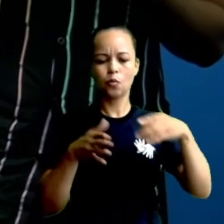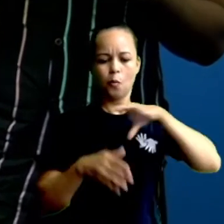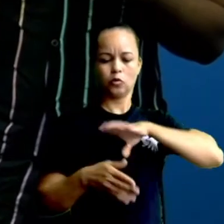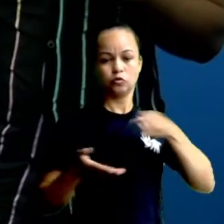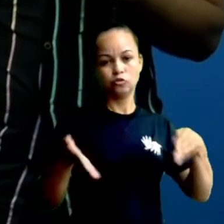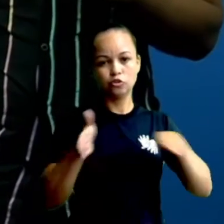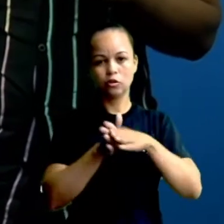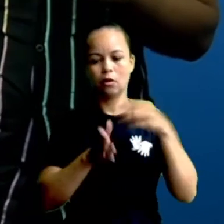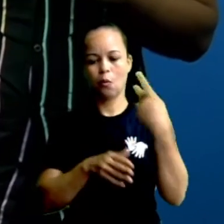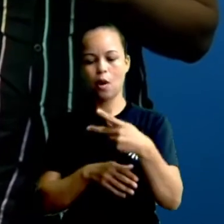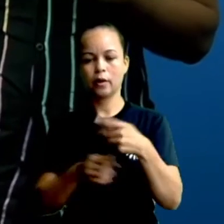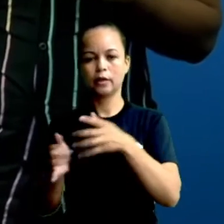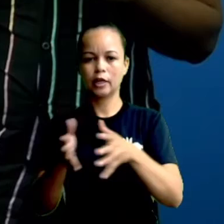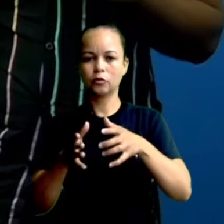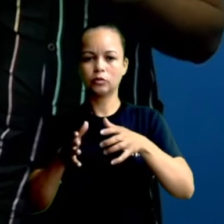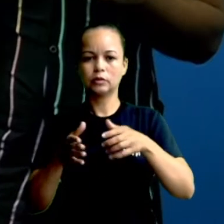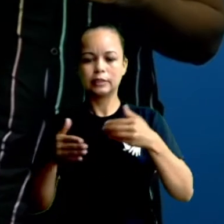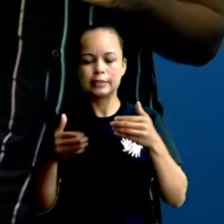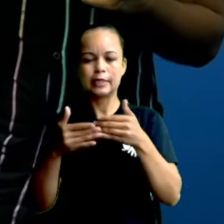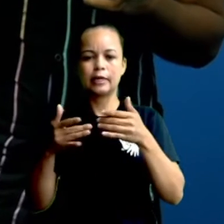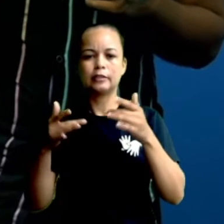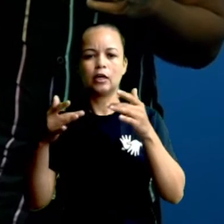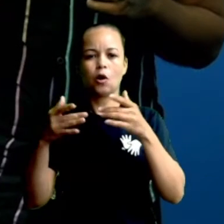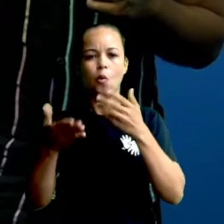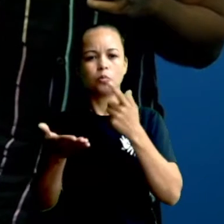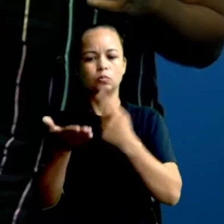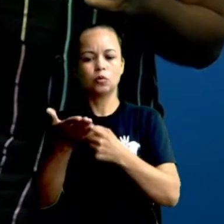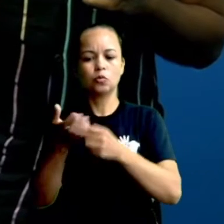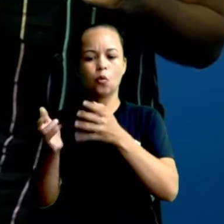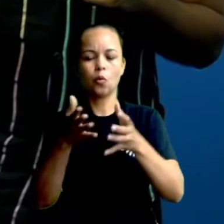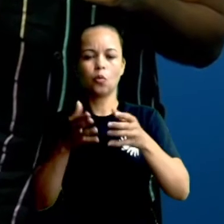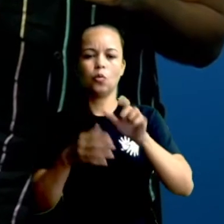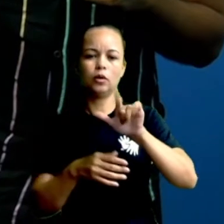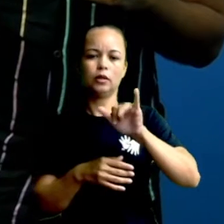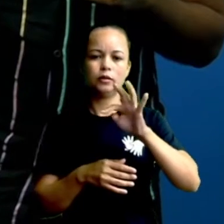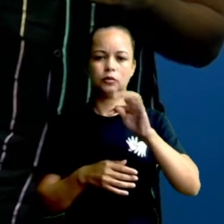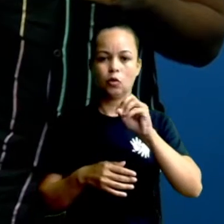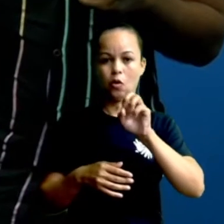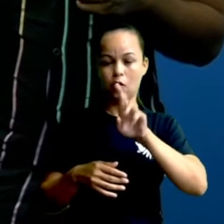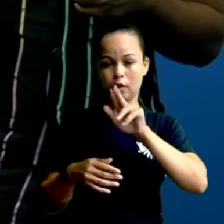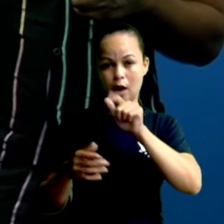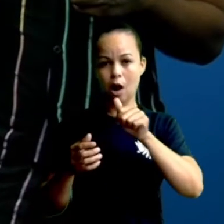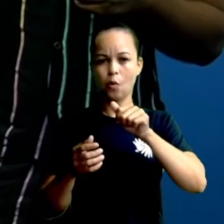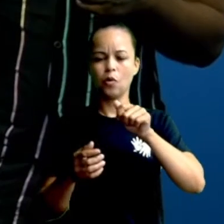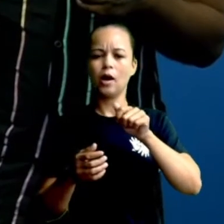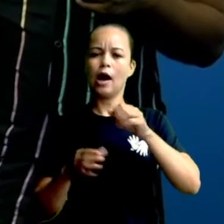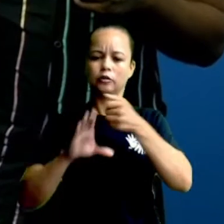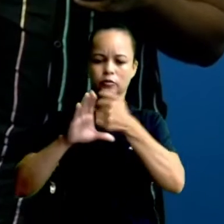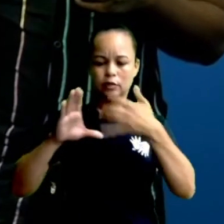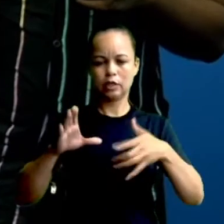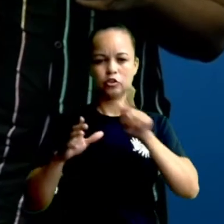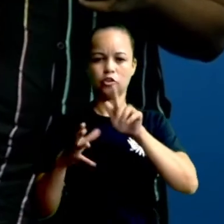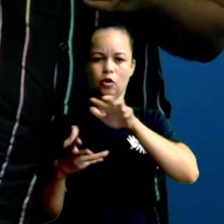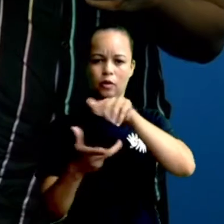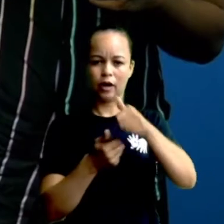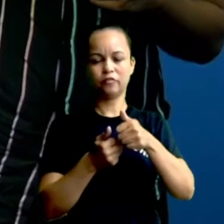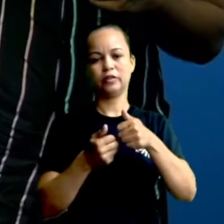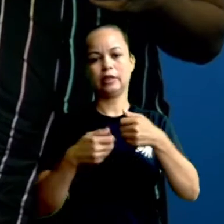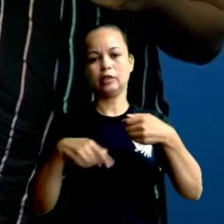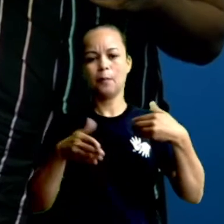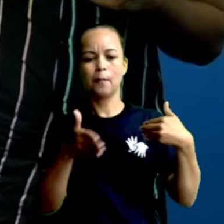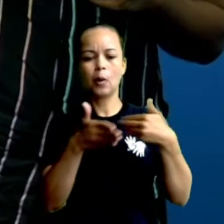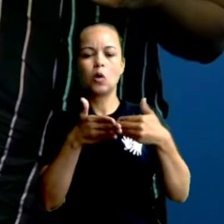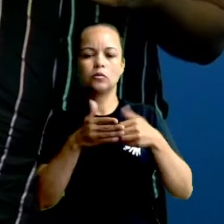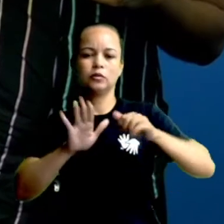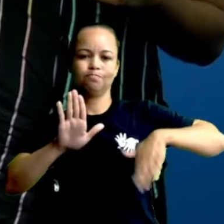eles se concentram mais no litoral porque eles conheciam melhor, né, as características geográficas do litoral. Por eles lá